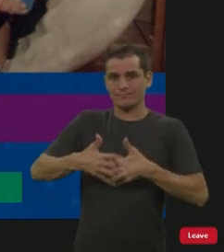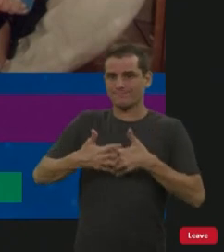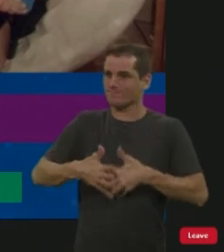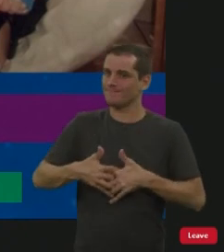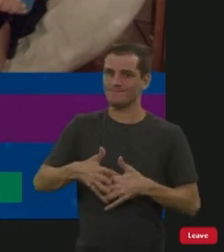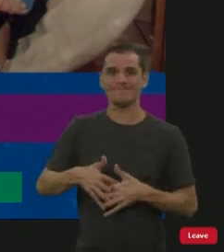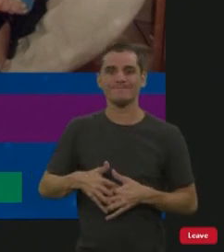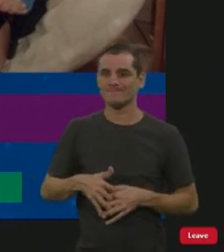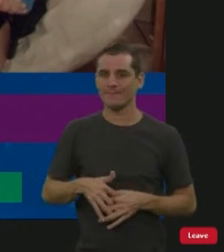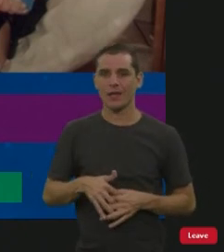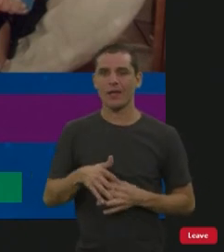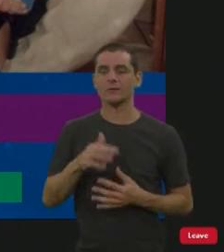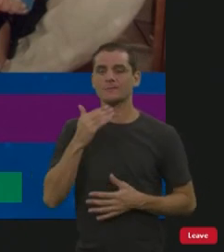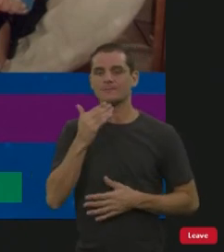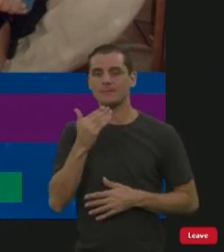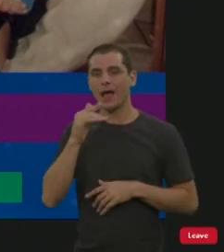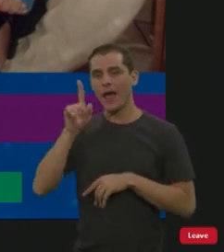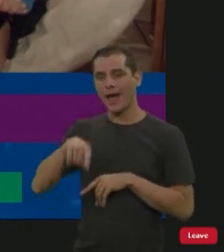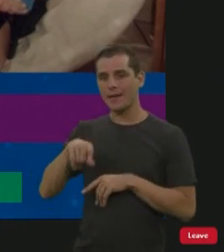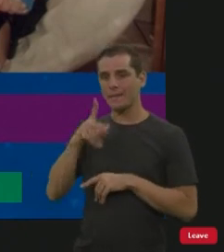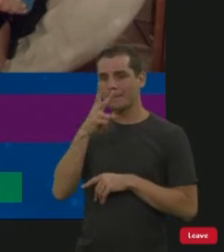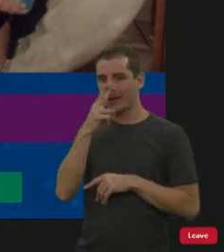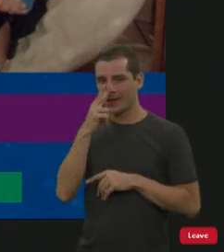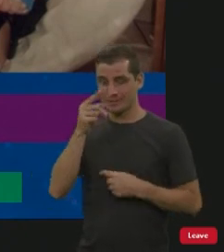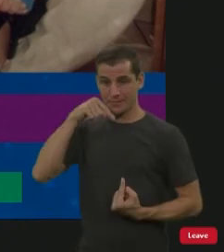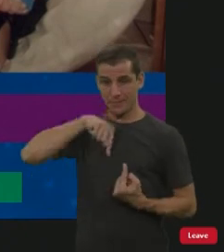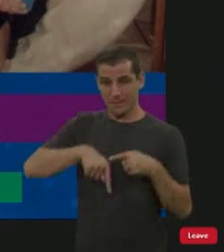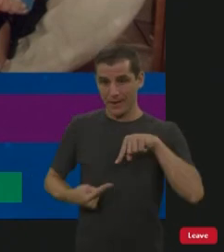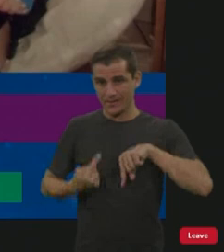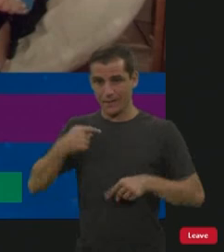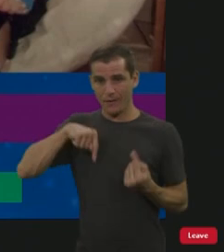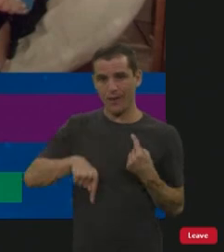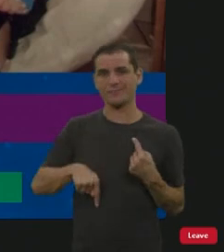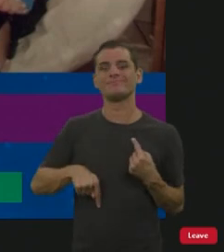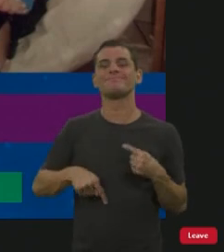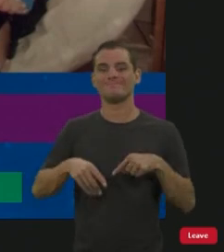numa situação que a gente chama de descompensação metabólica, tá?